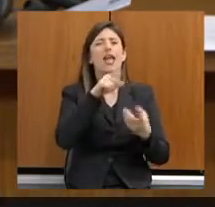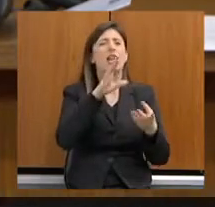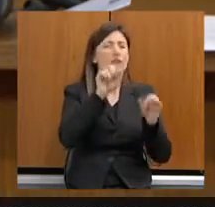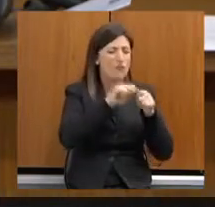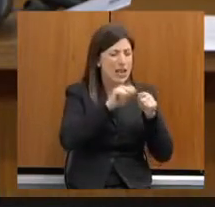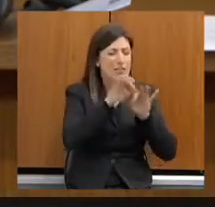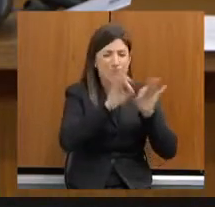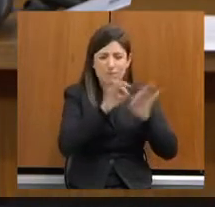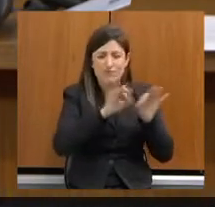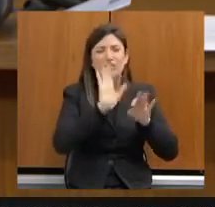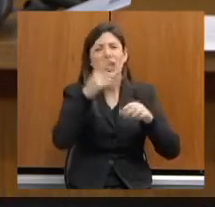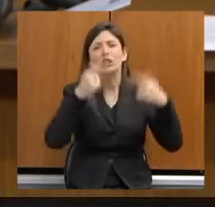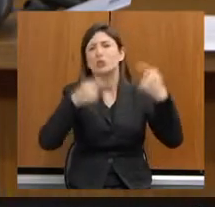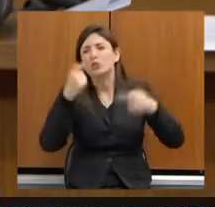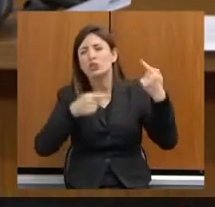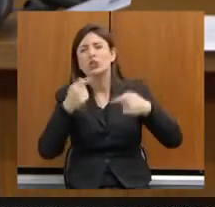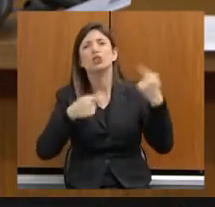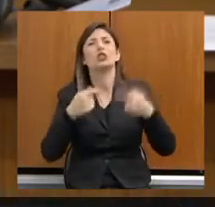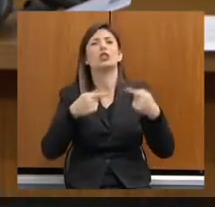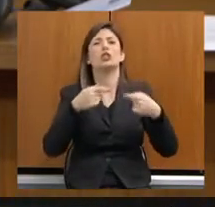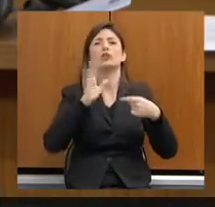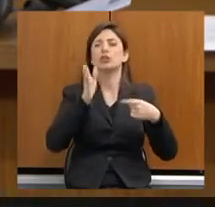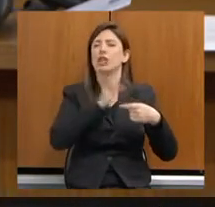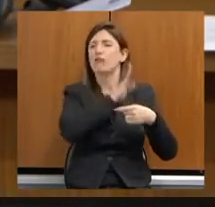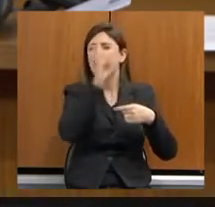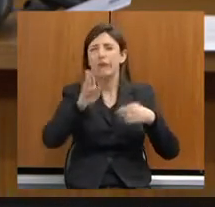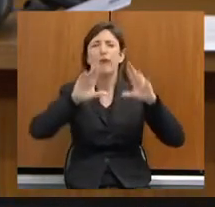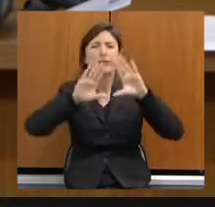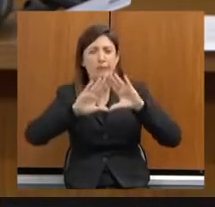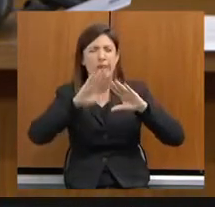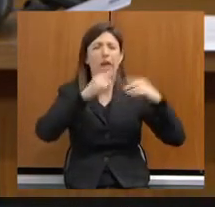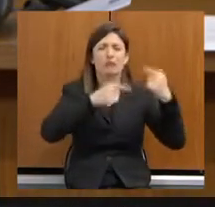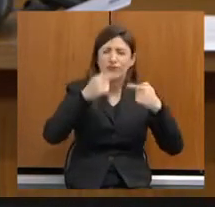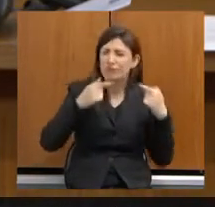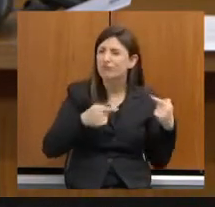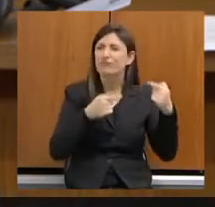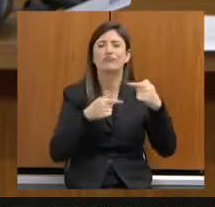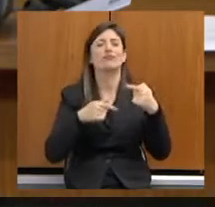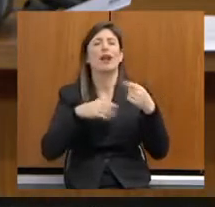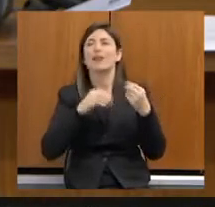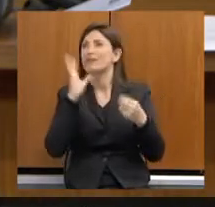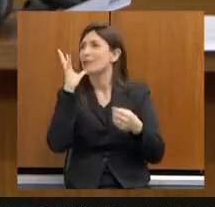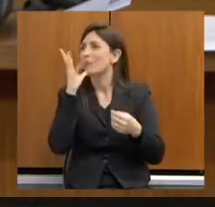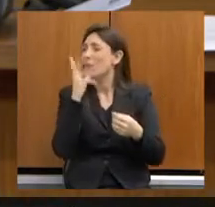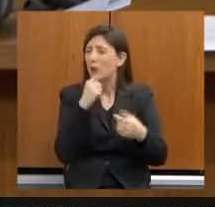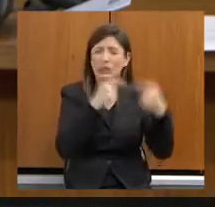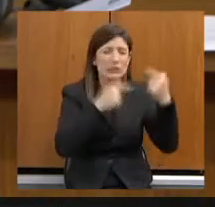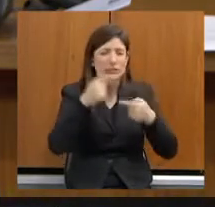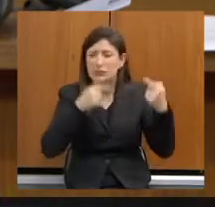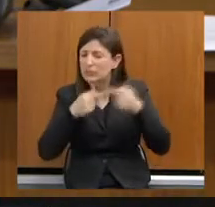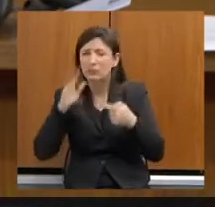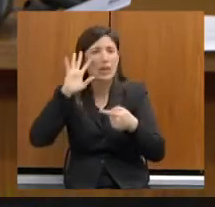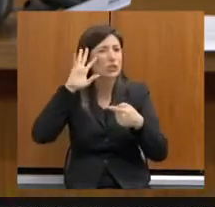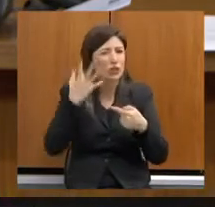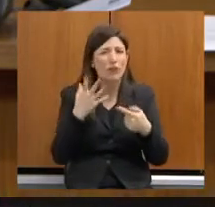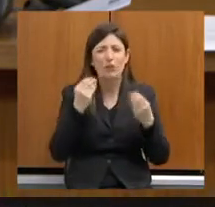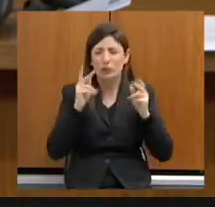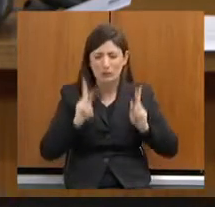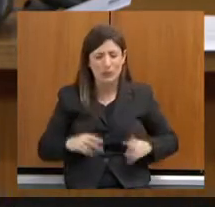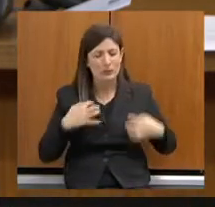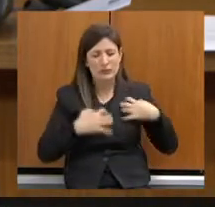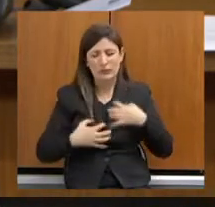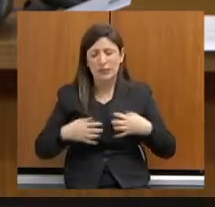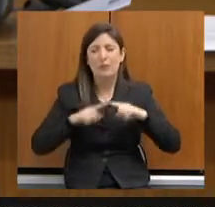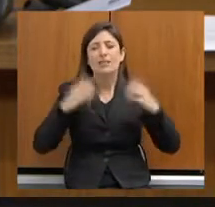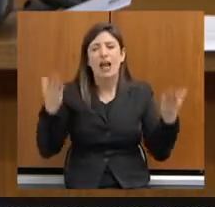um processo demorado que causou muita angústia para as pessoas mais que agora já está concluído sobre a